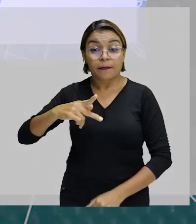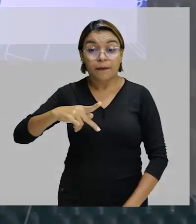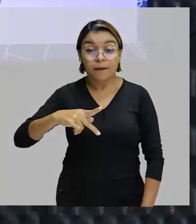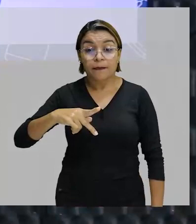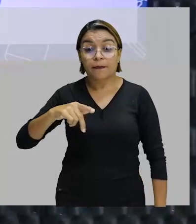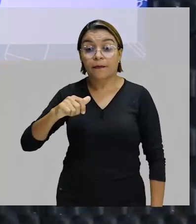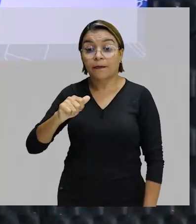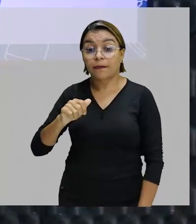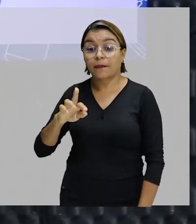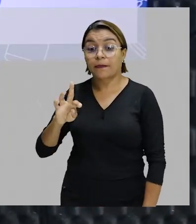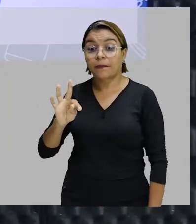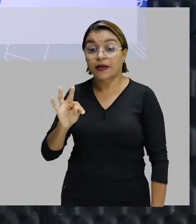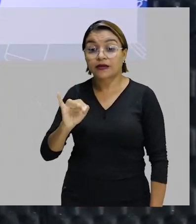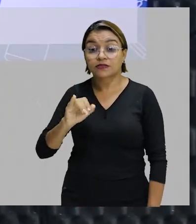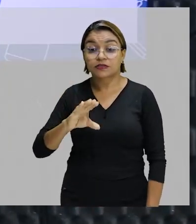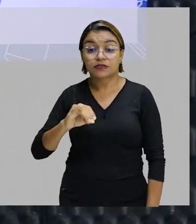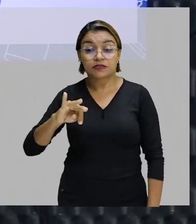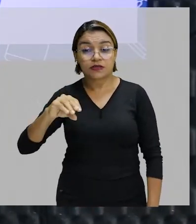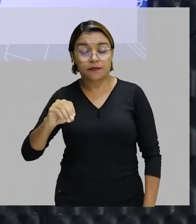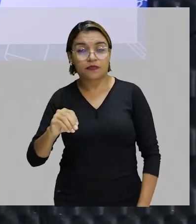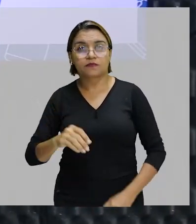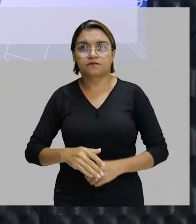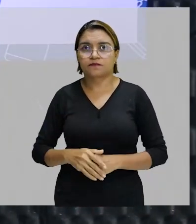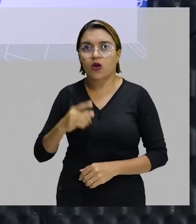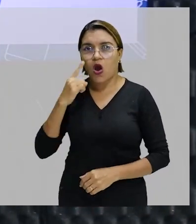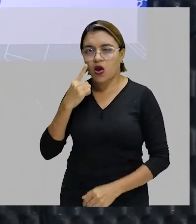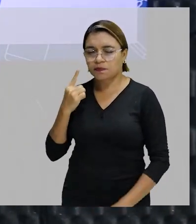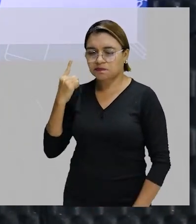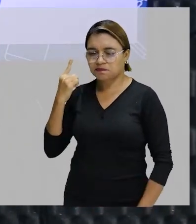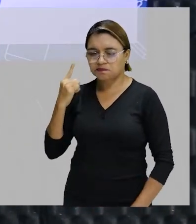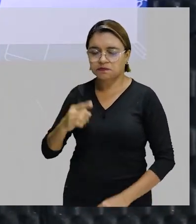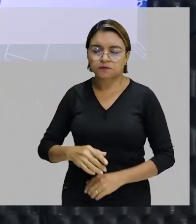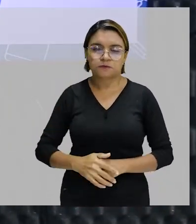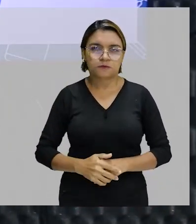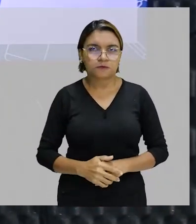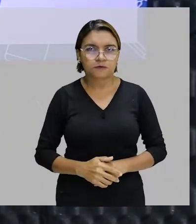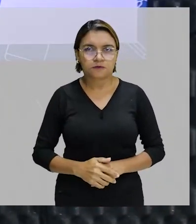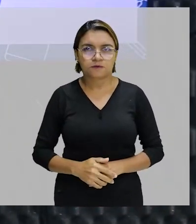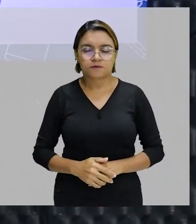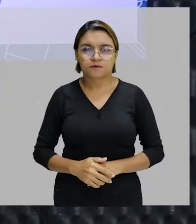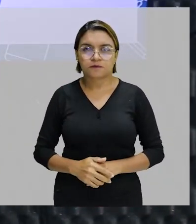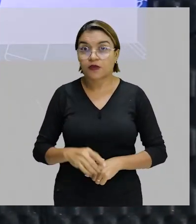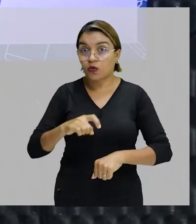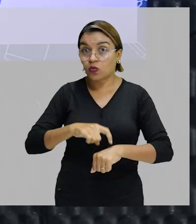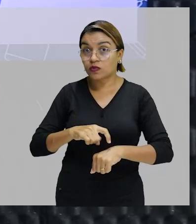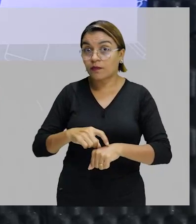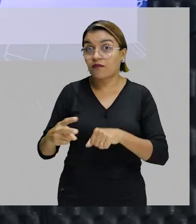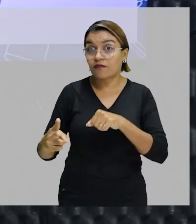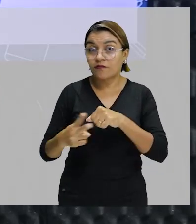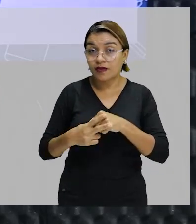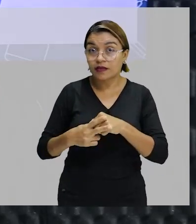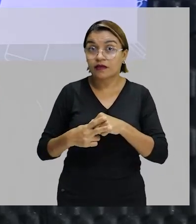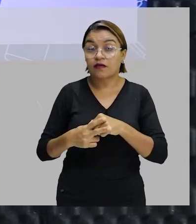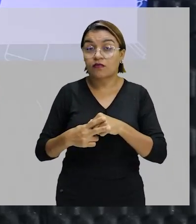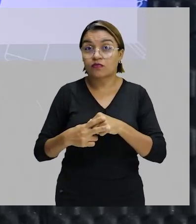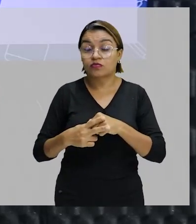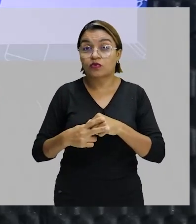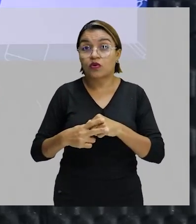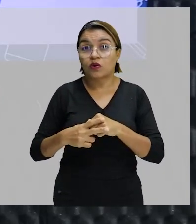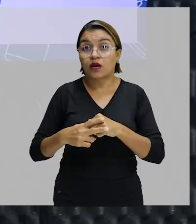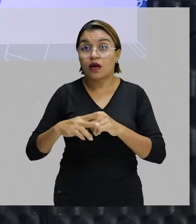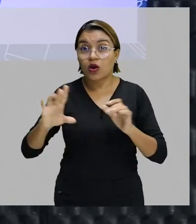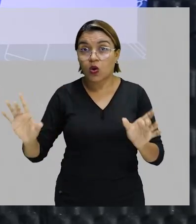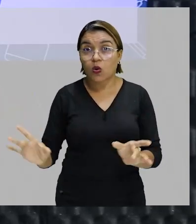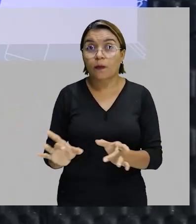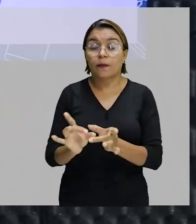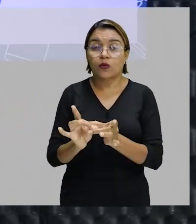Esse tipo de estrutura nós chamamos de compound tense, que é um tempo verbal composto, porque ele é sempre